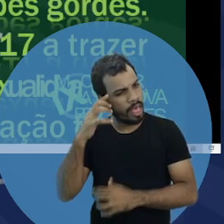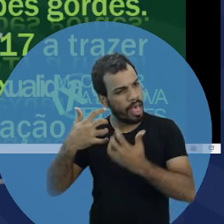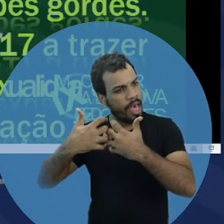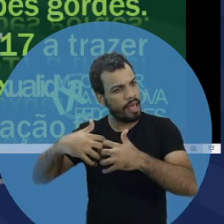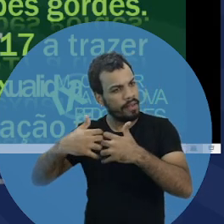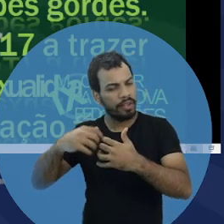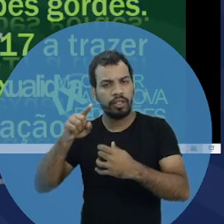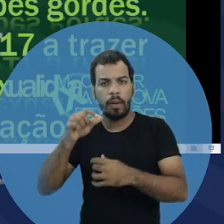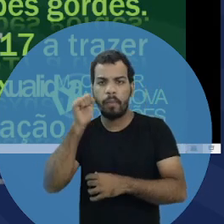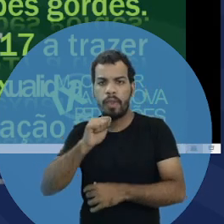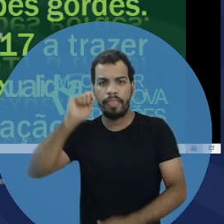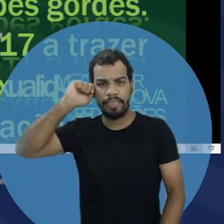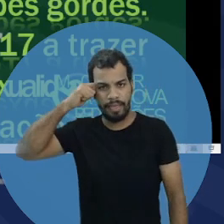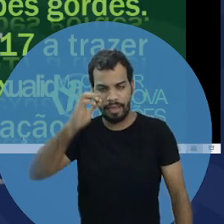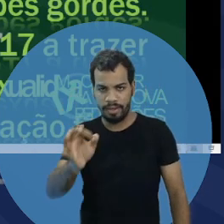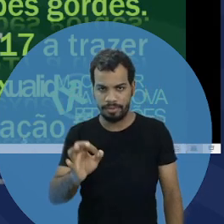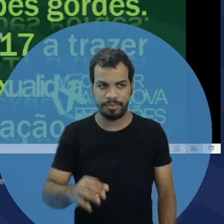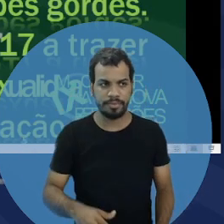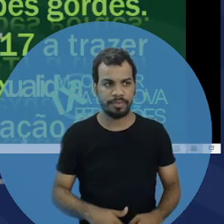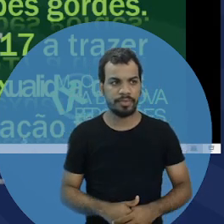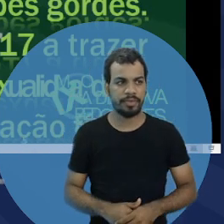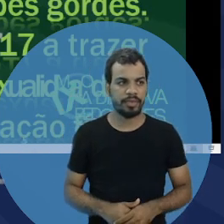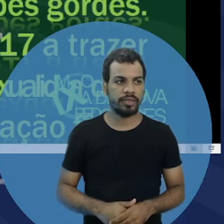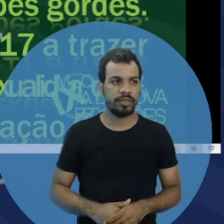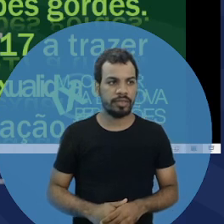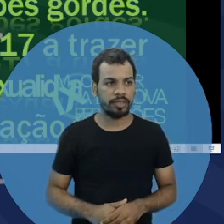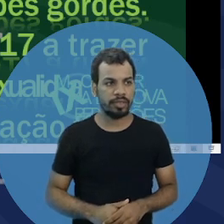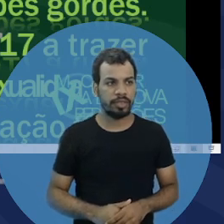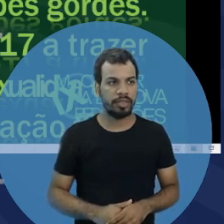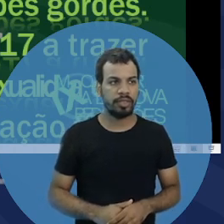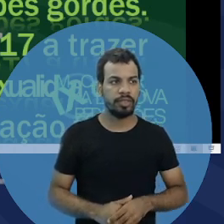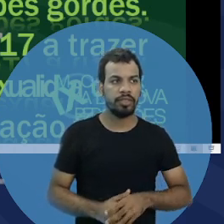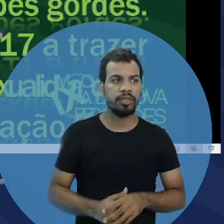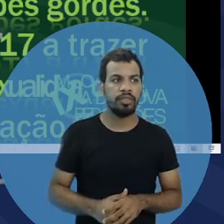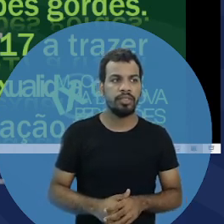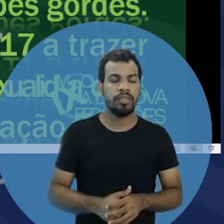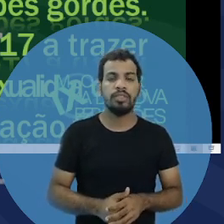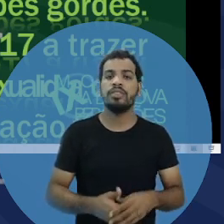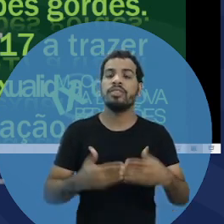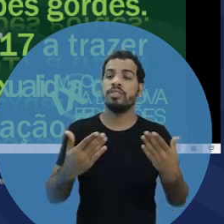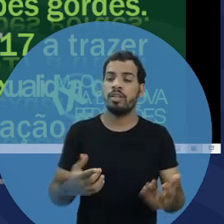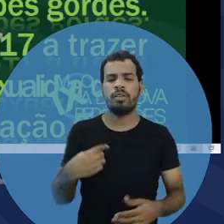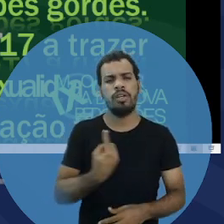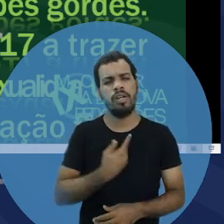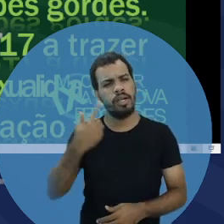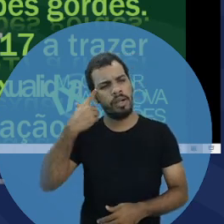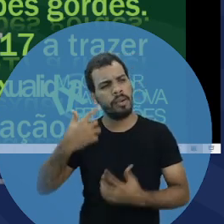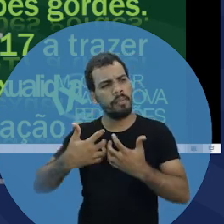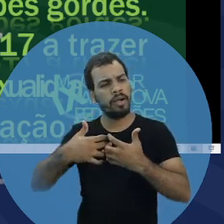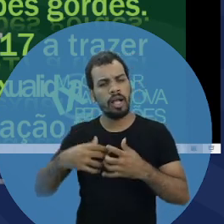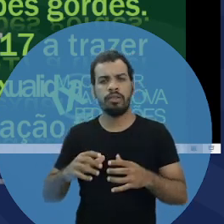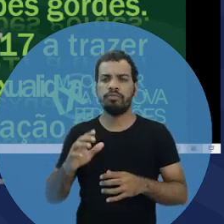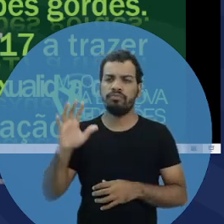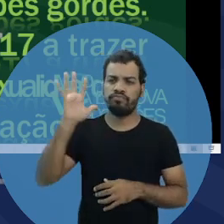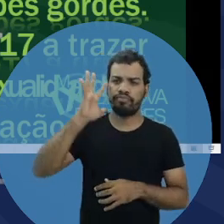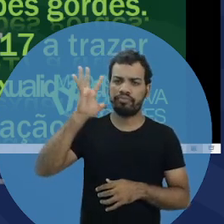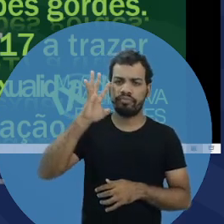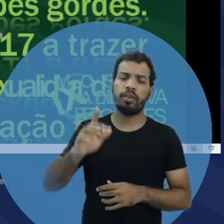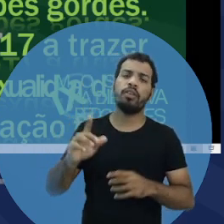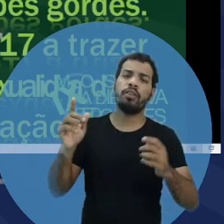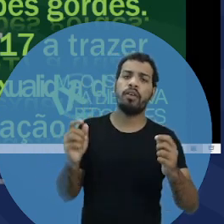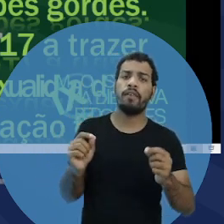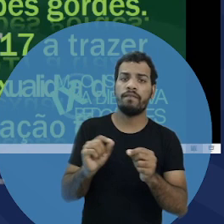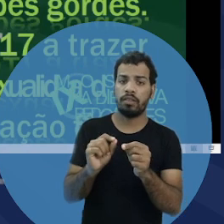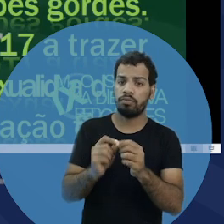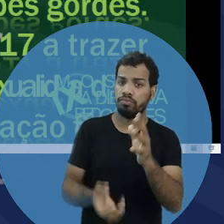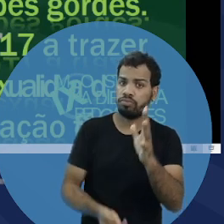negras, latino-americanas e caribenhas. Então, a gente pensou nessa possibilidade de realizar um